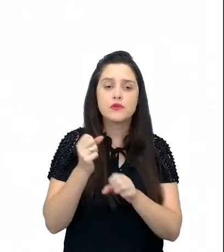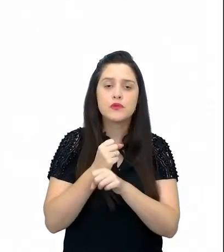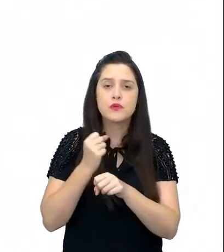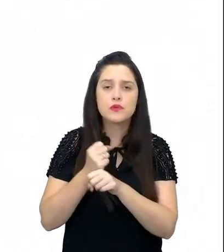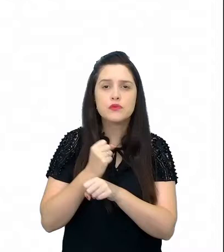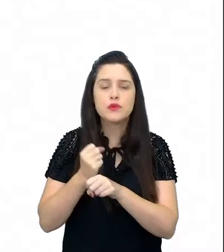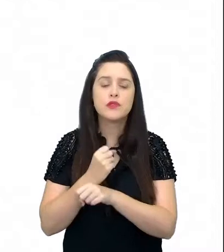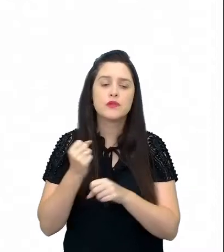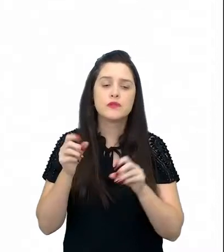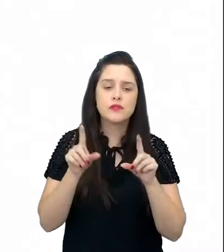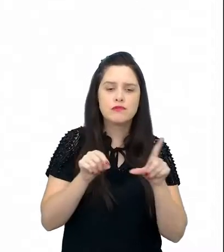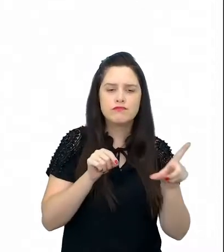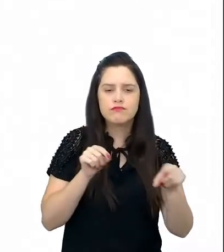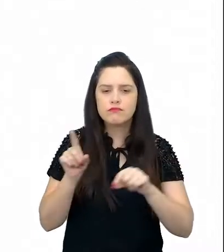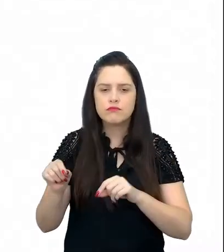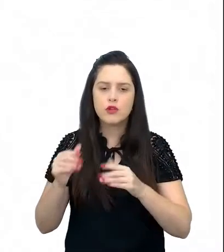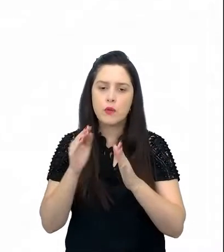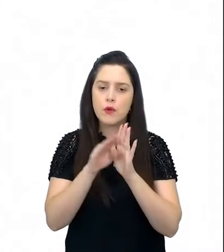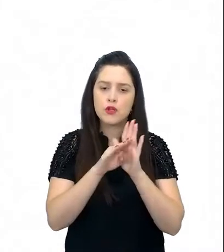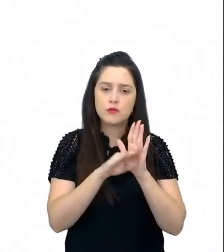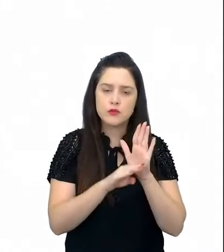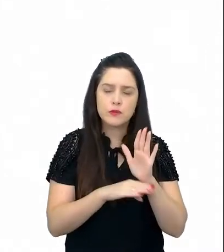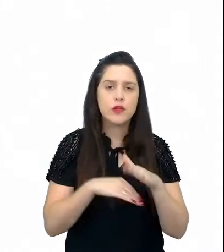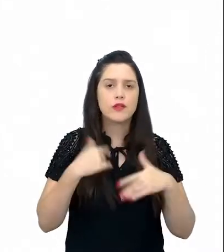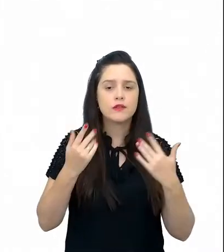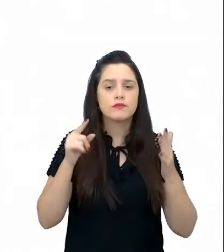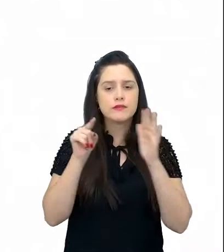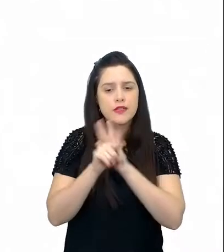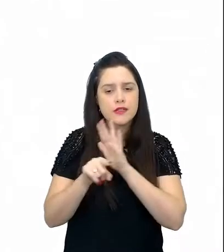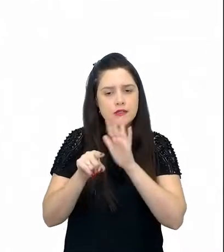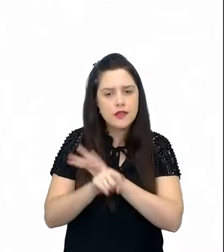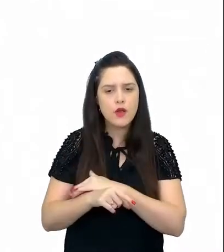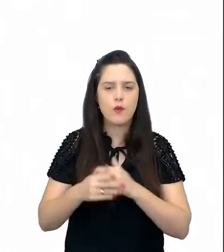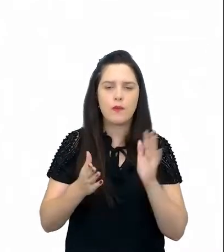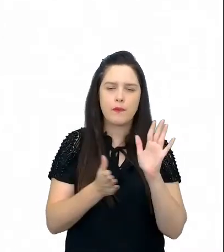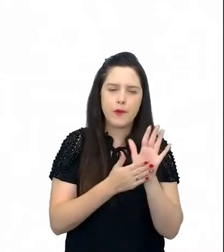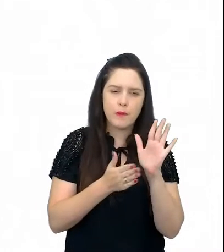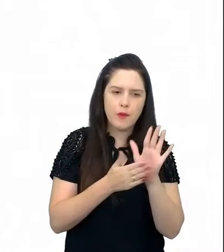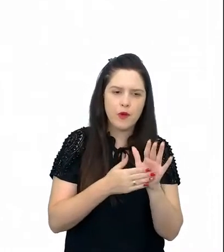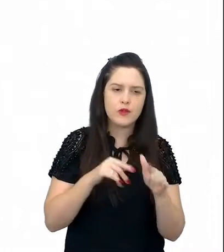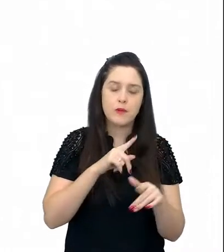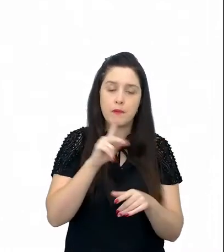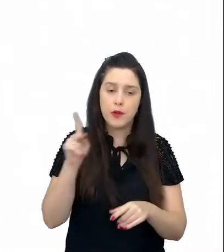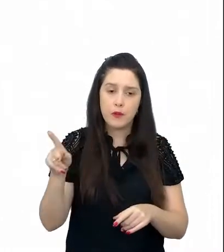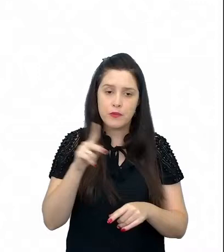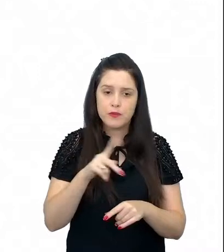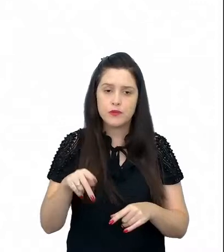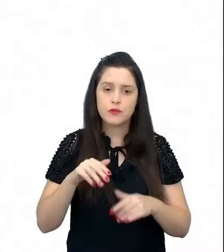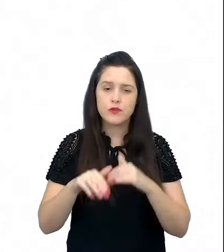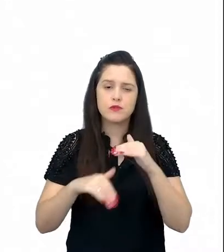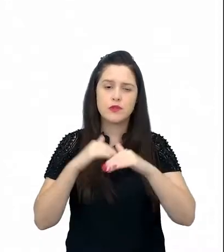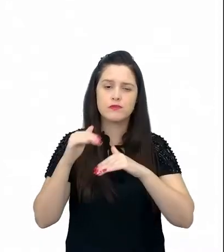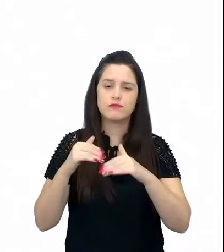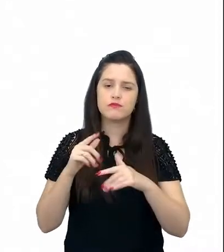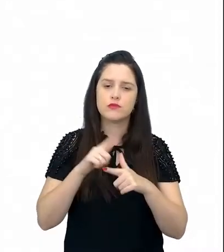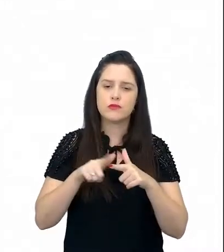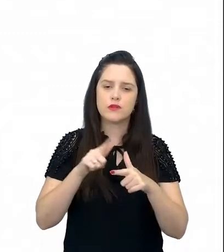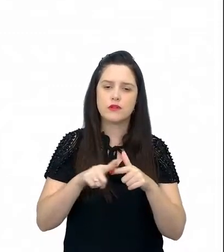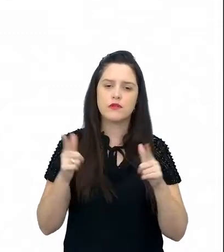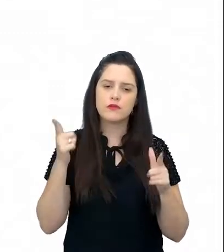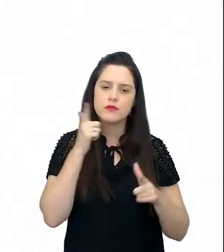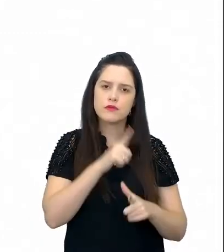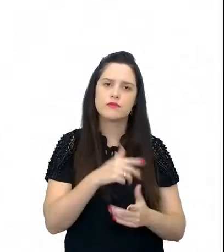professor, construindo, selecionando os procedimentos. Essas questões que são faladas pelo professor, elas são procedimentos e